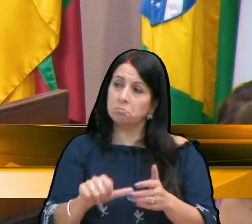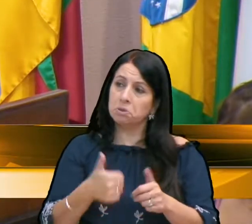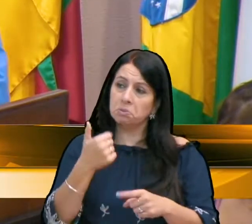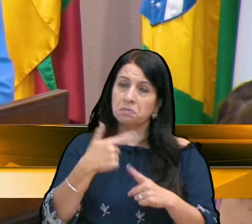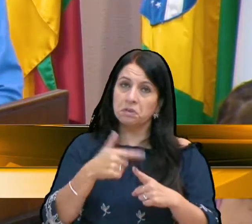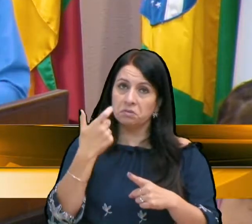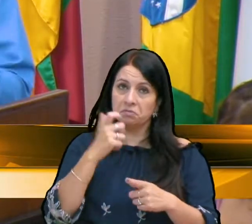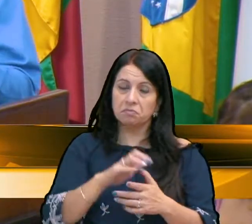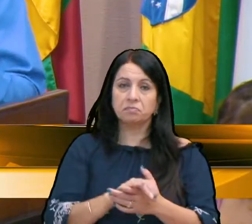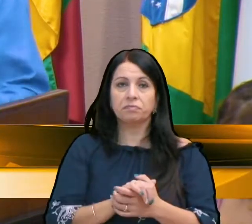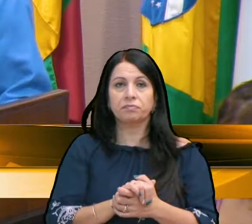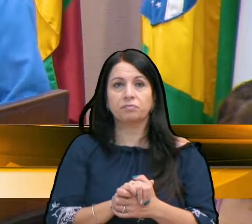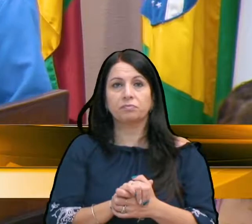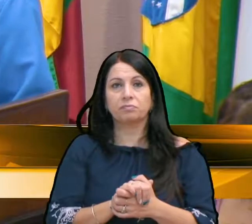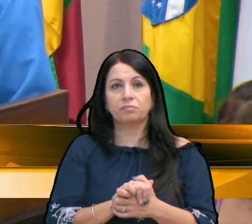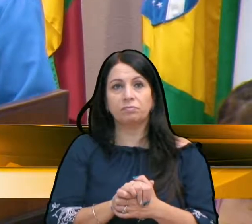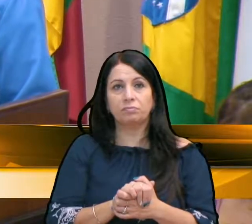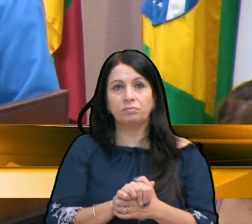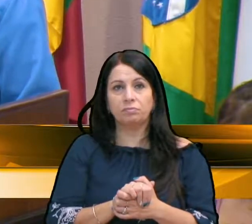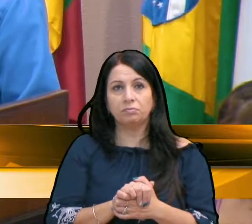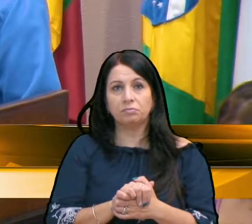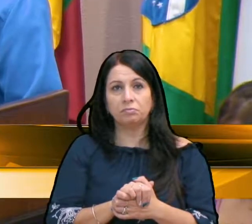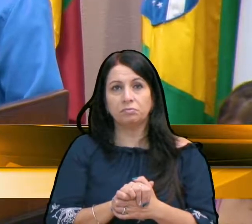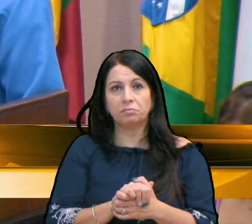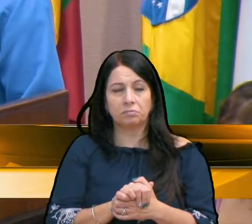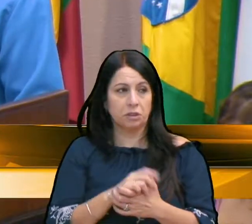meus colegas vereadores, se assim, se vocês me